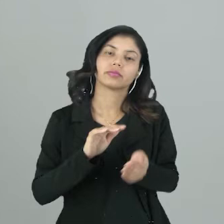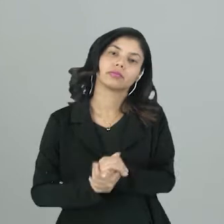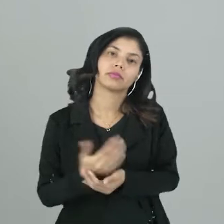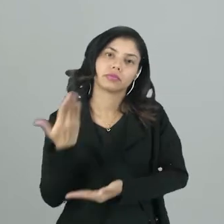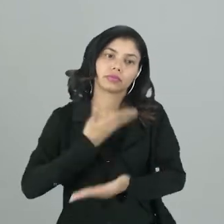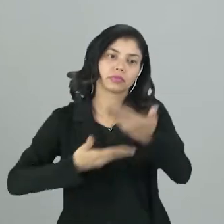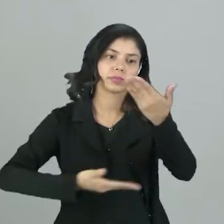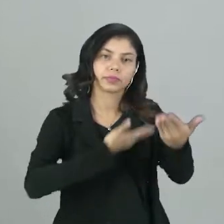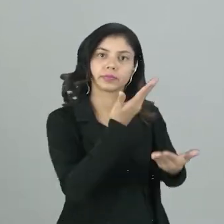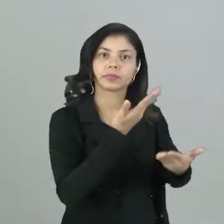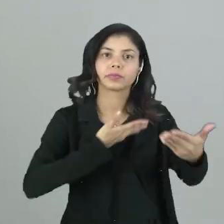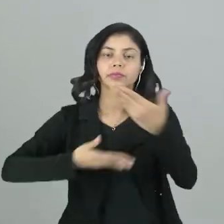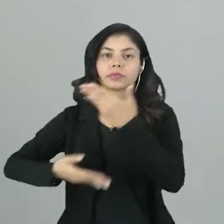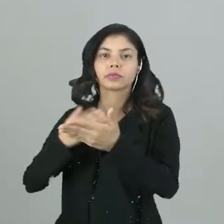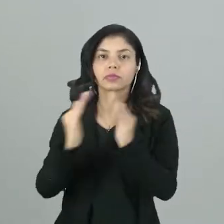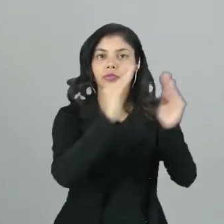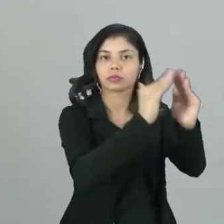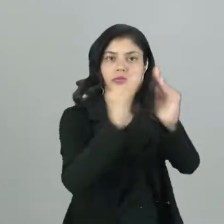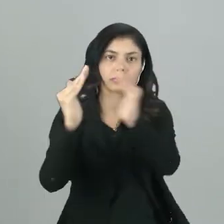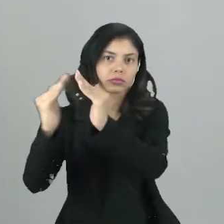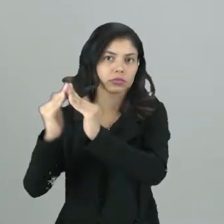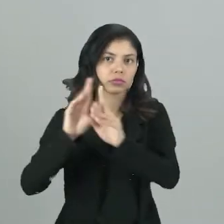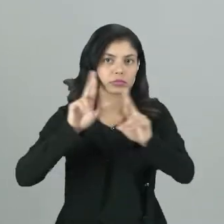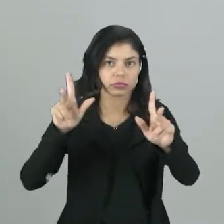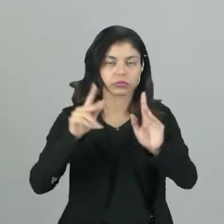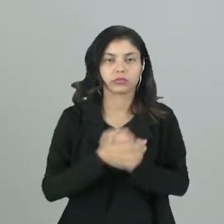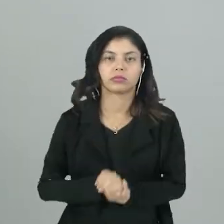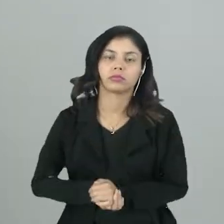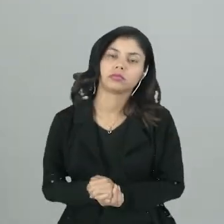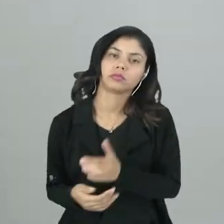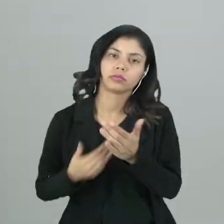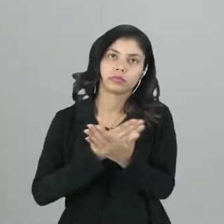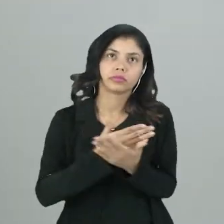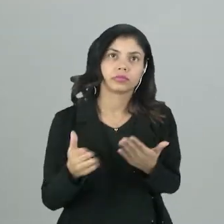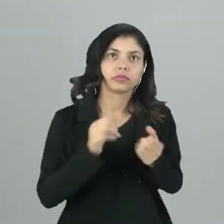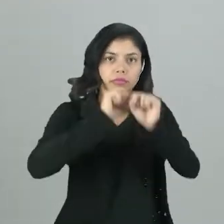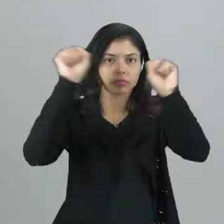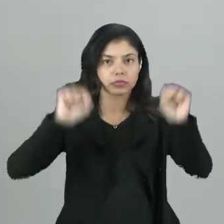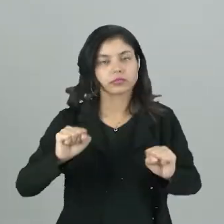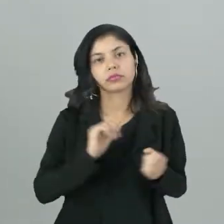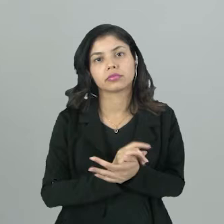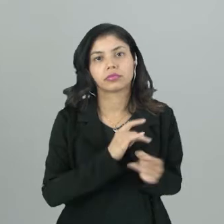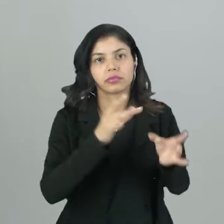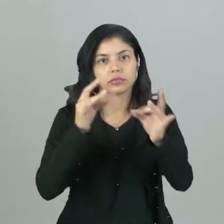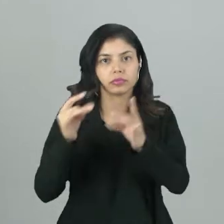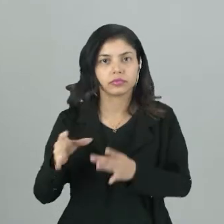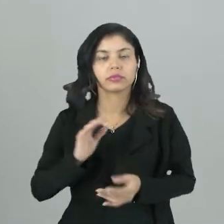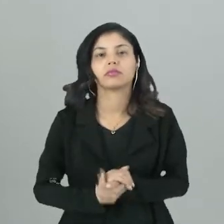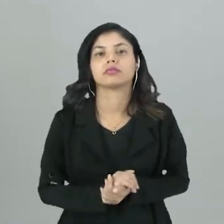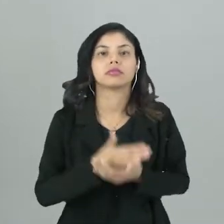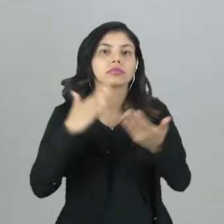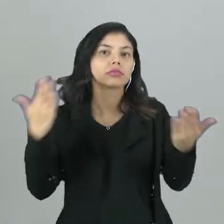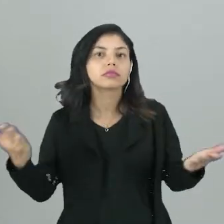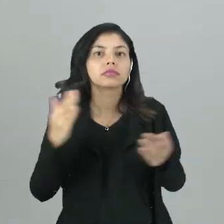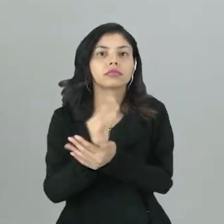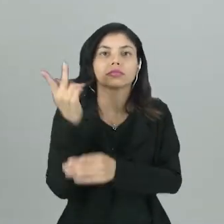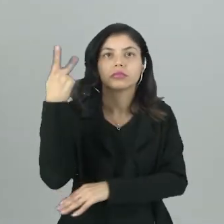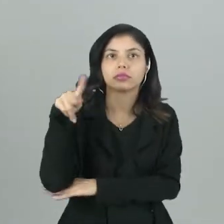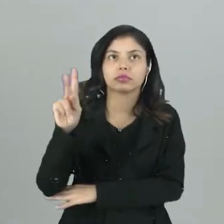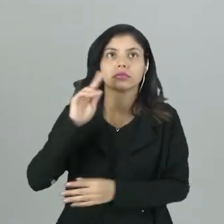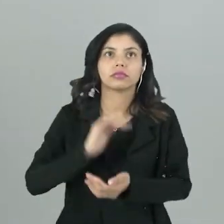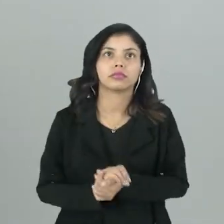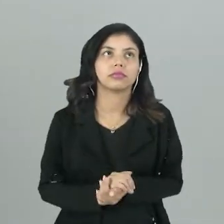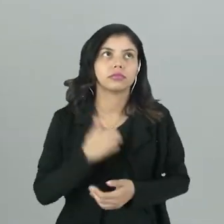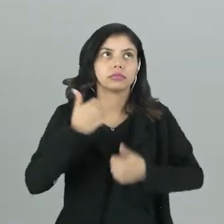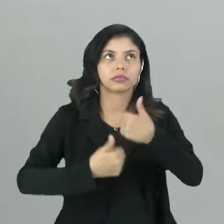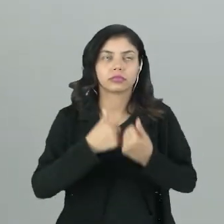as aldeias, entre as moradias, certo? E é aí que começam os primeiros sistemas de comércio. Então, esse período neolítico é